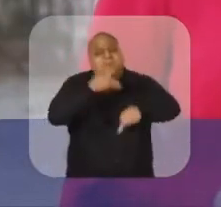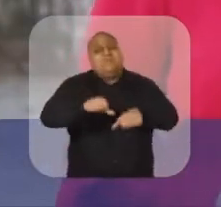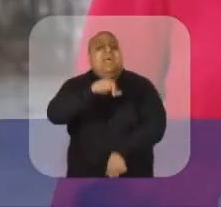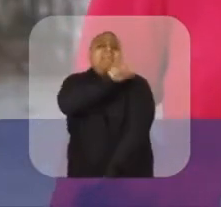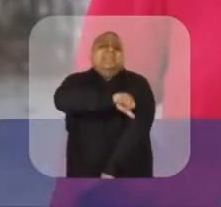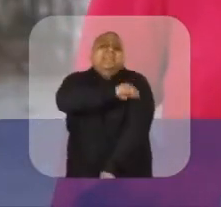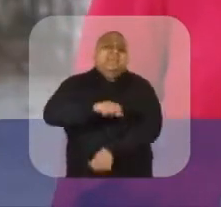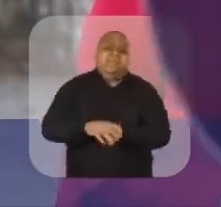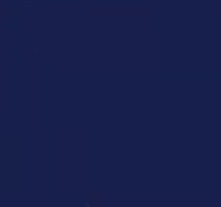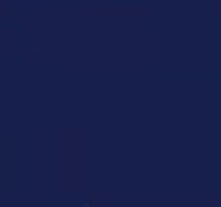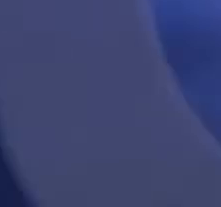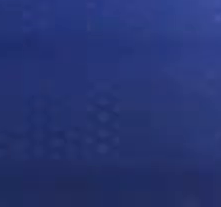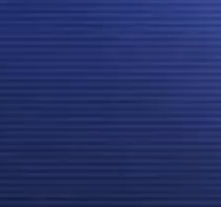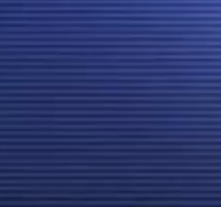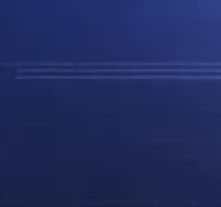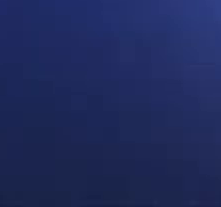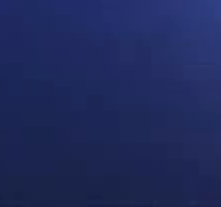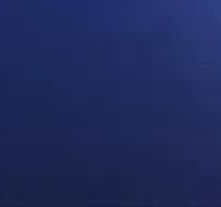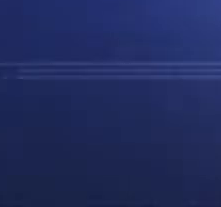diferente pelo Rio.